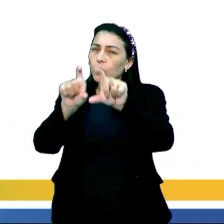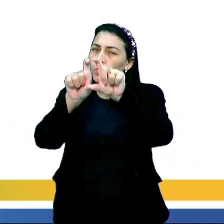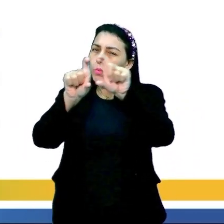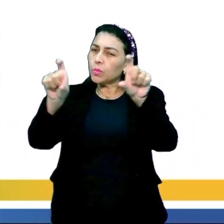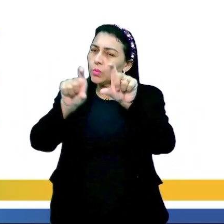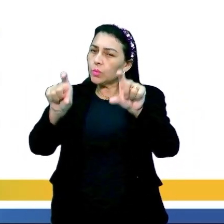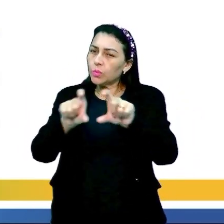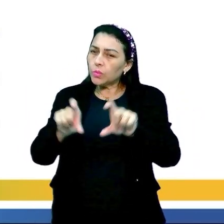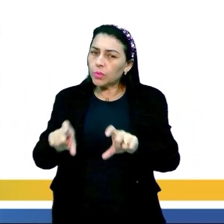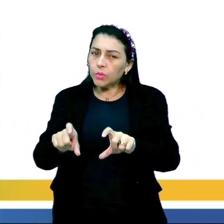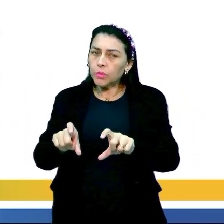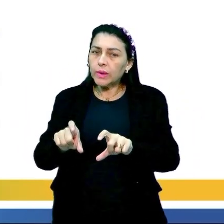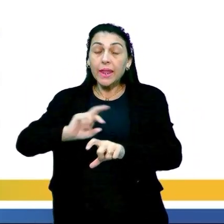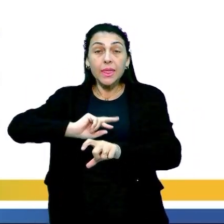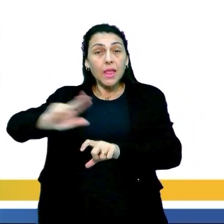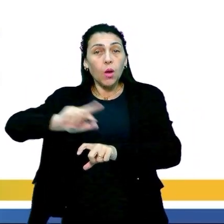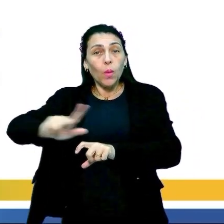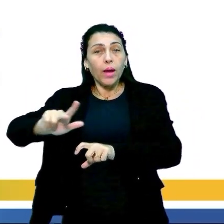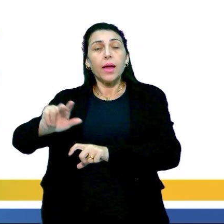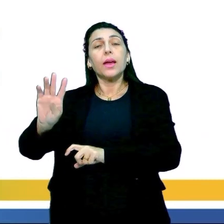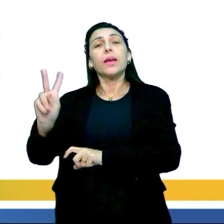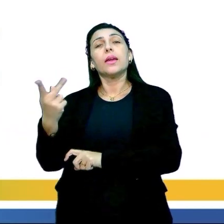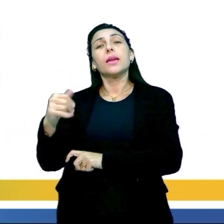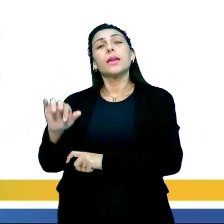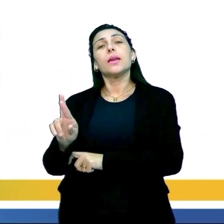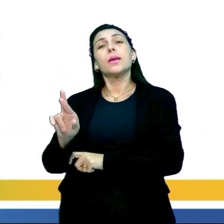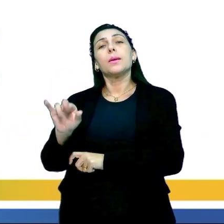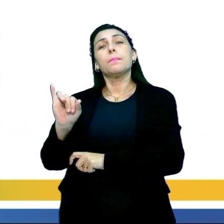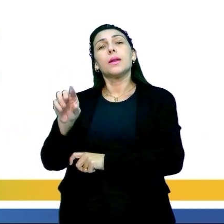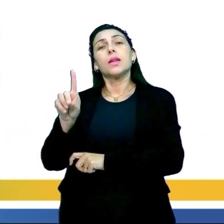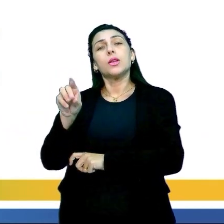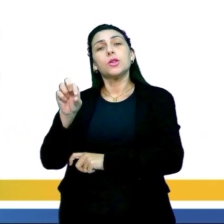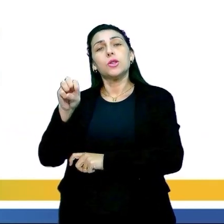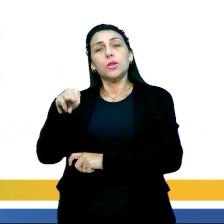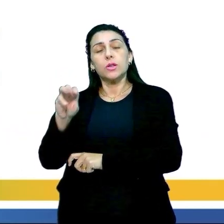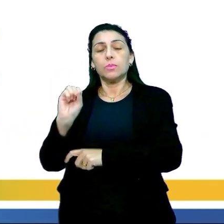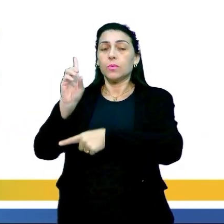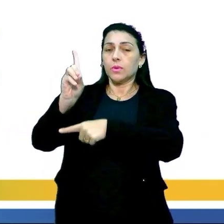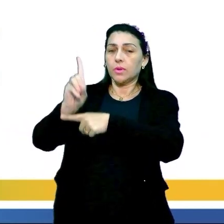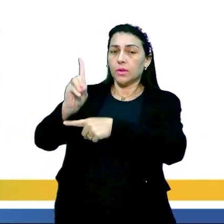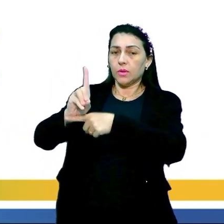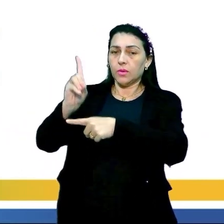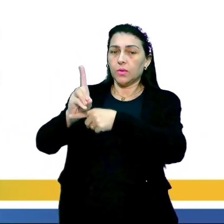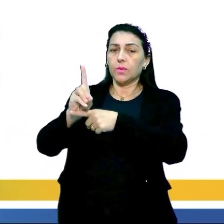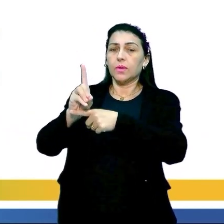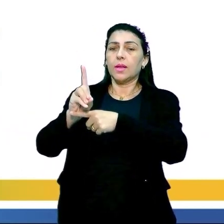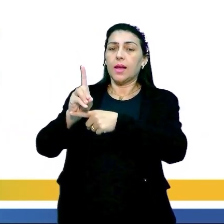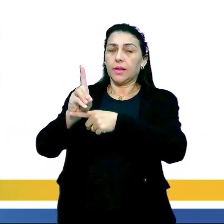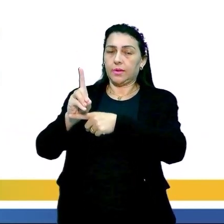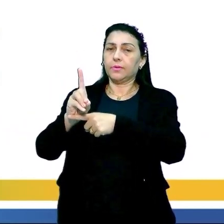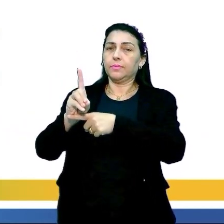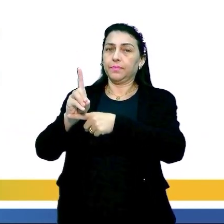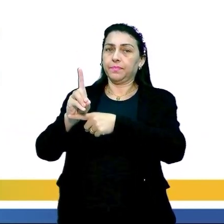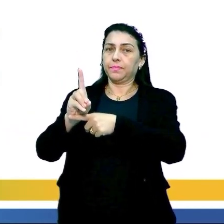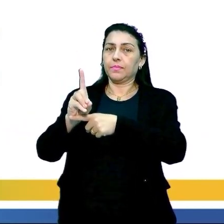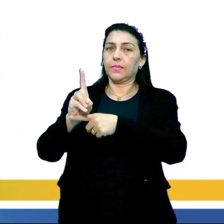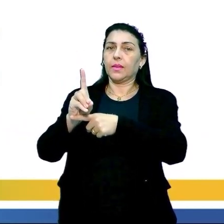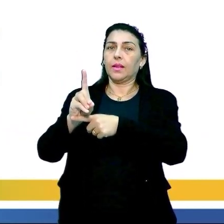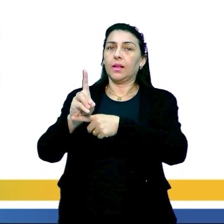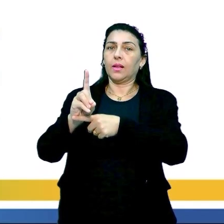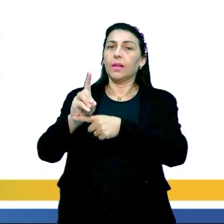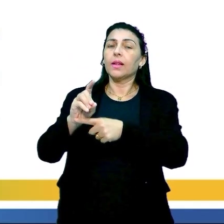a enunciação e não o hibridismo. Letra D. O recurso às